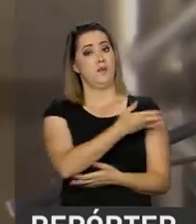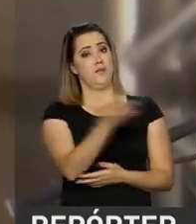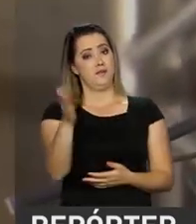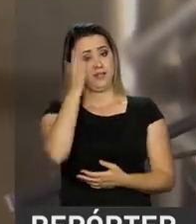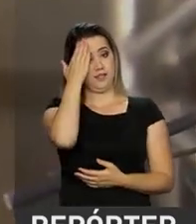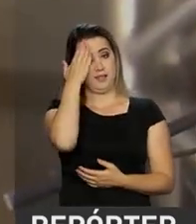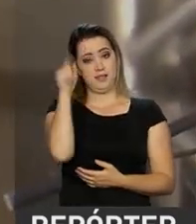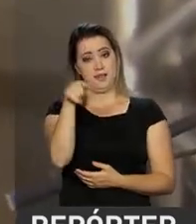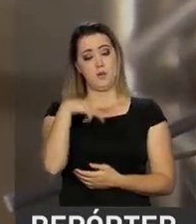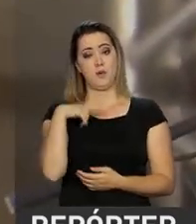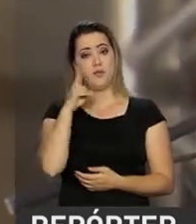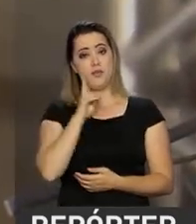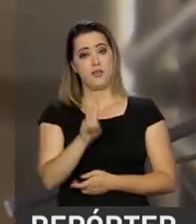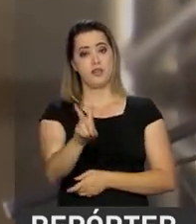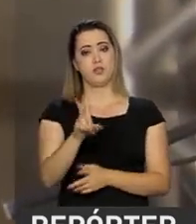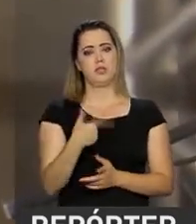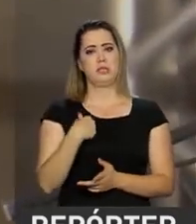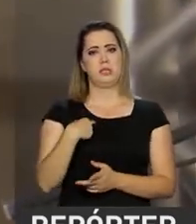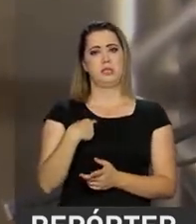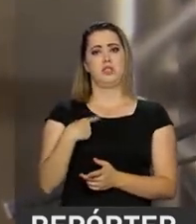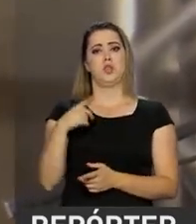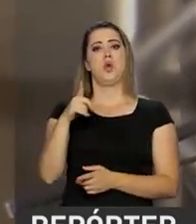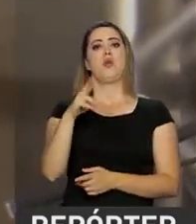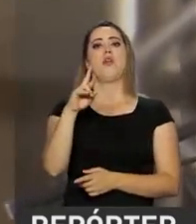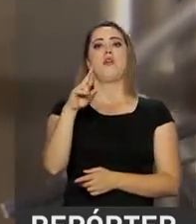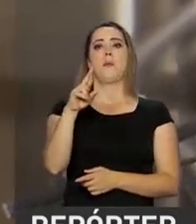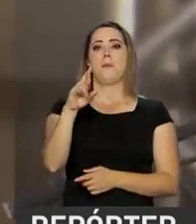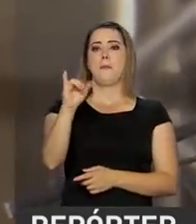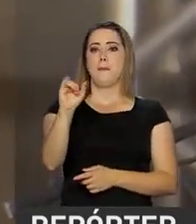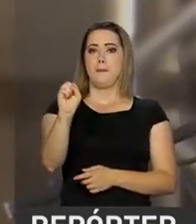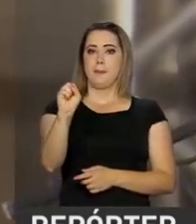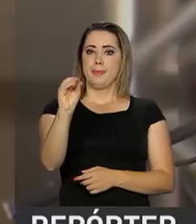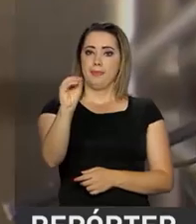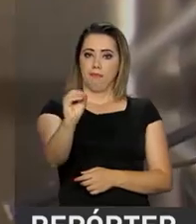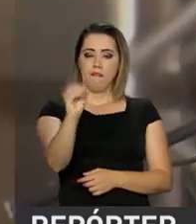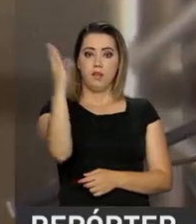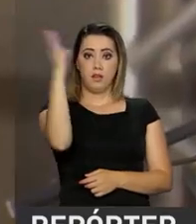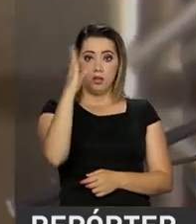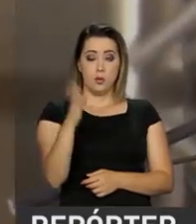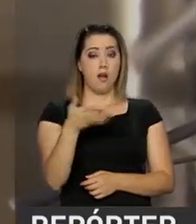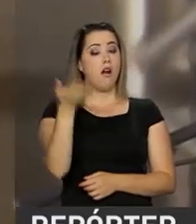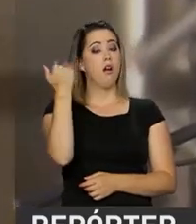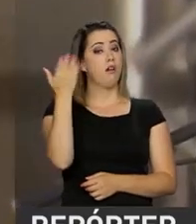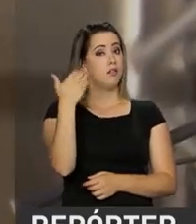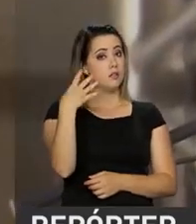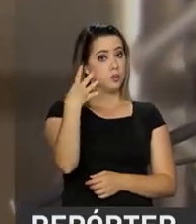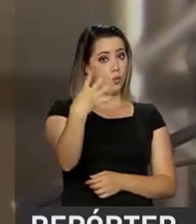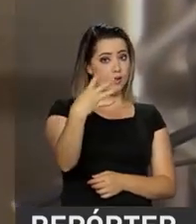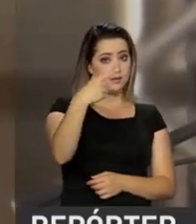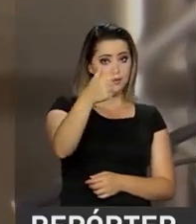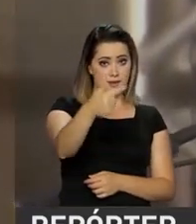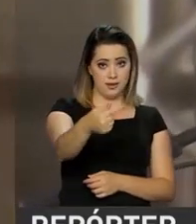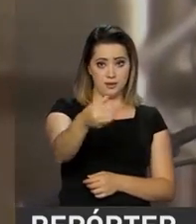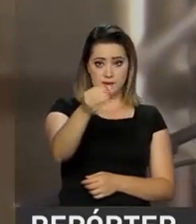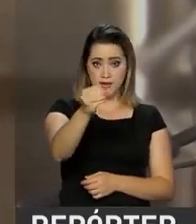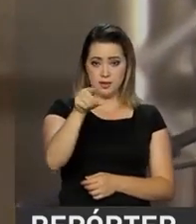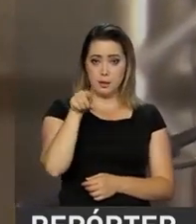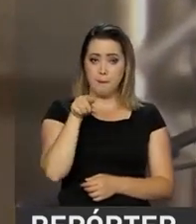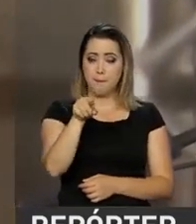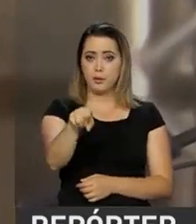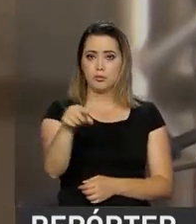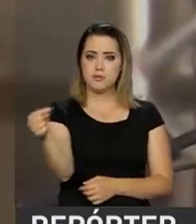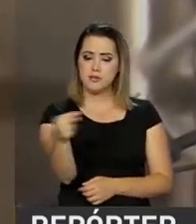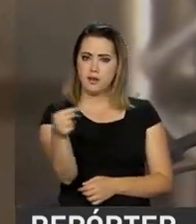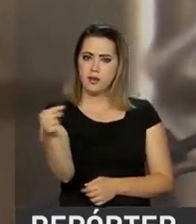eh eh o risco Brasil que estava em mais de 470 pontos negativos quando